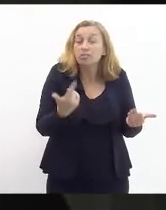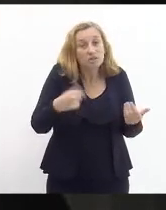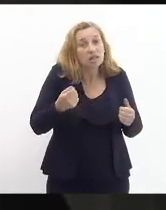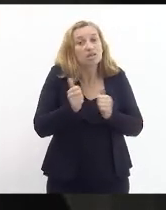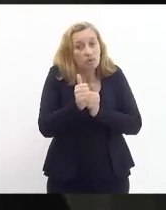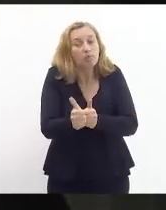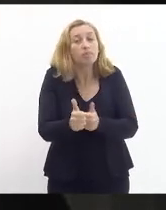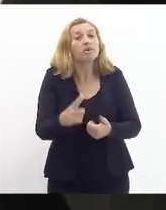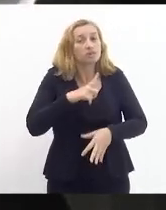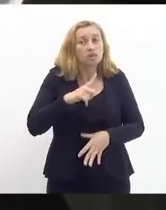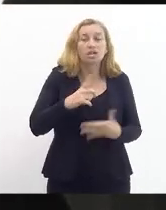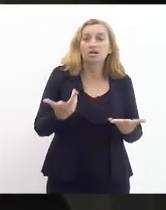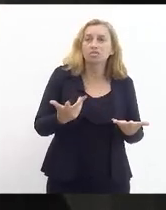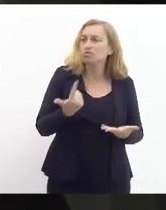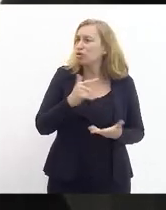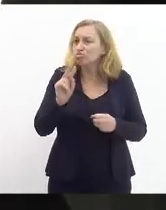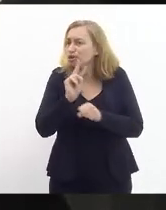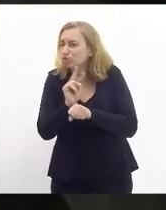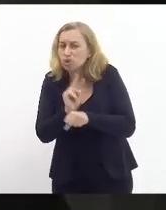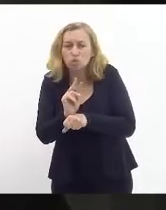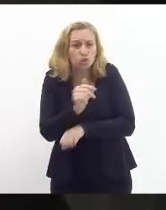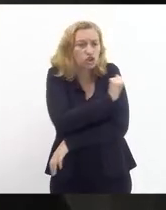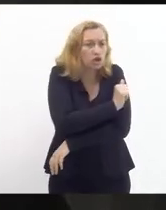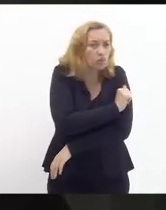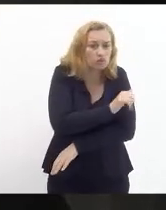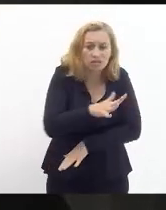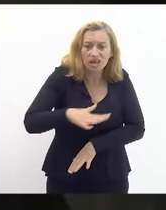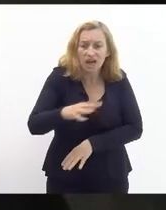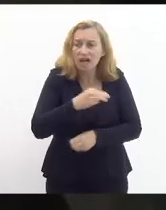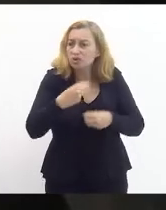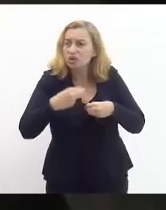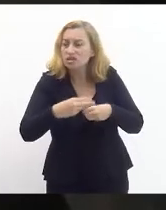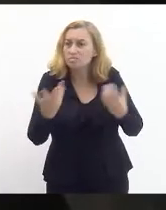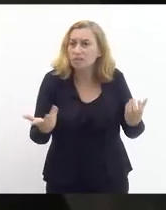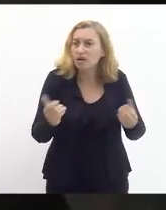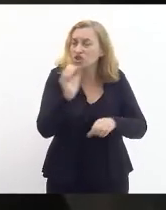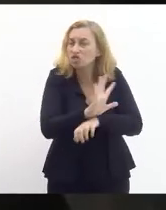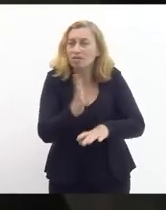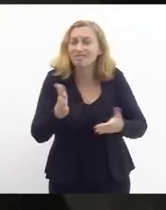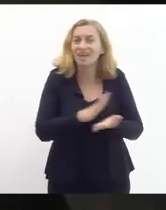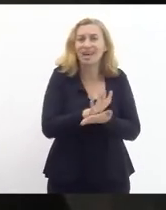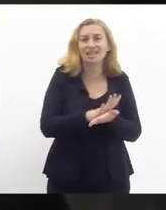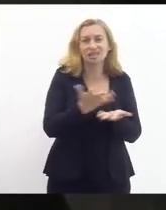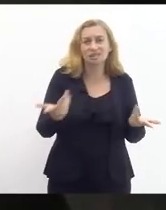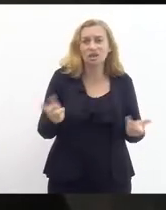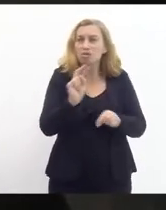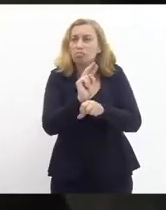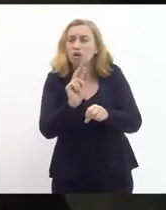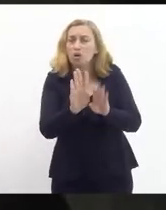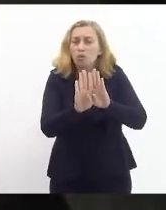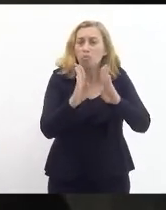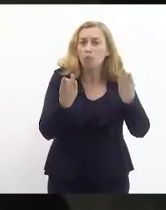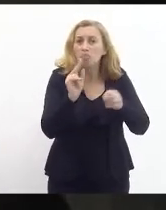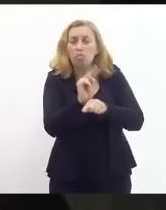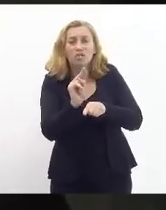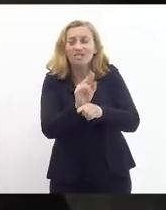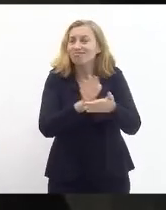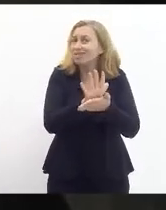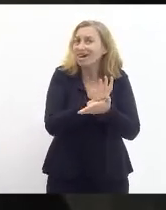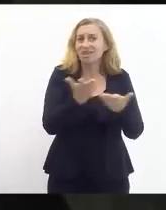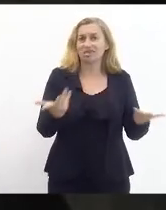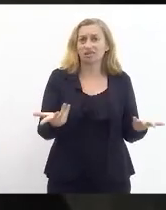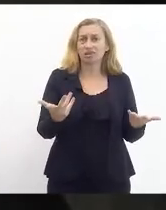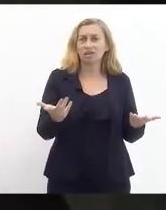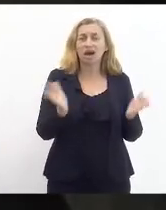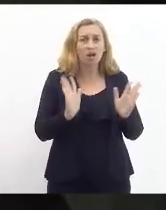acompanhamento e a gente não tem retorno de alunos mas na rede estaduais não tem mais ponteiros não tem mais porteiros né